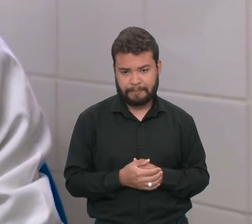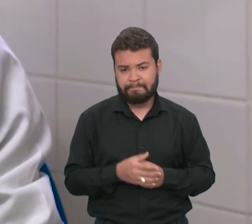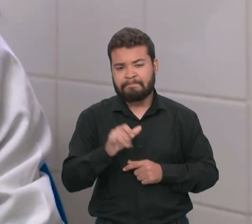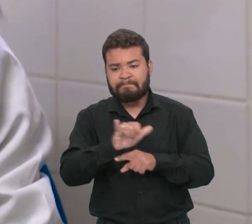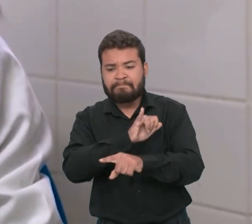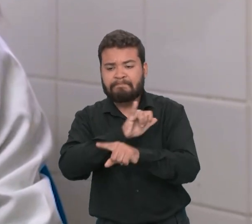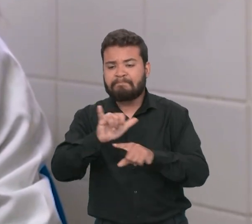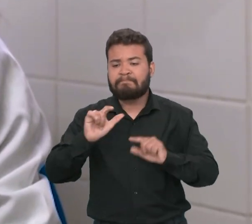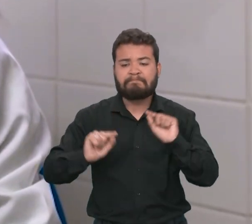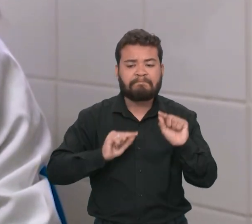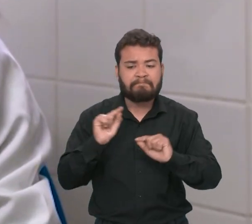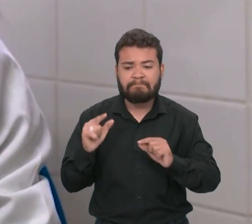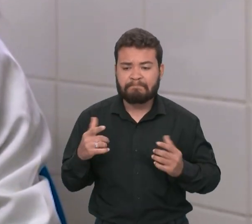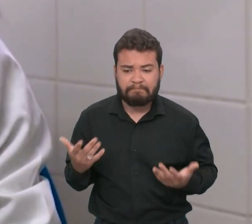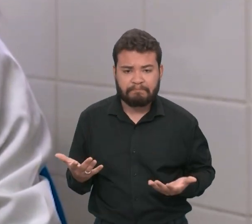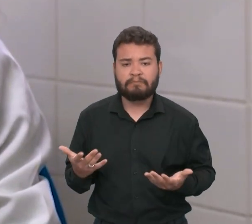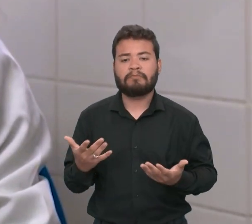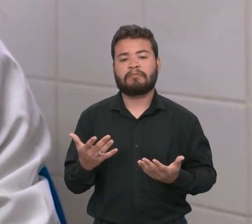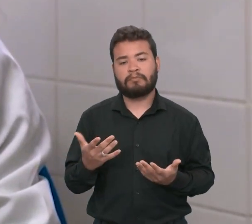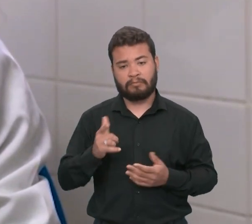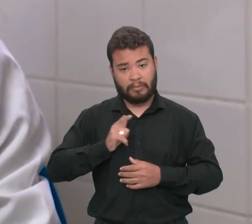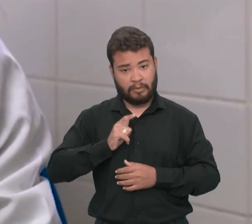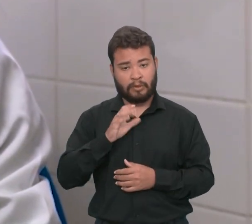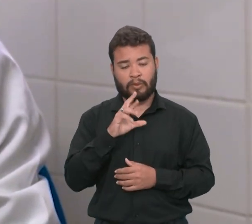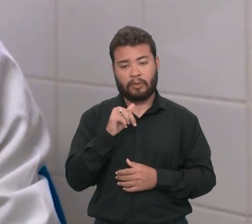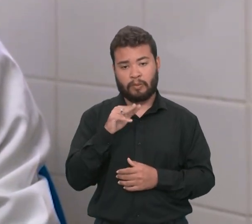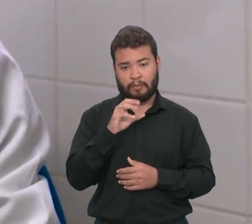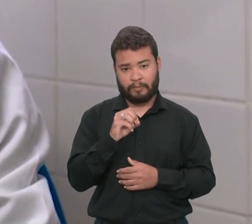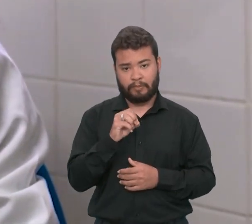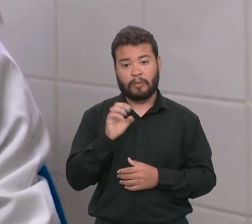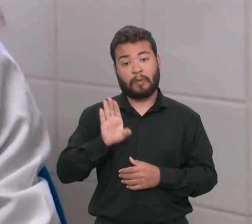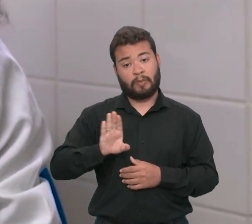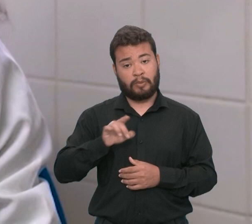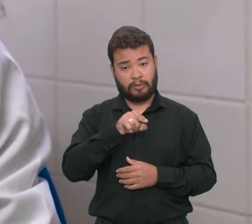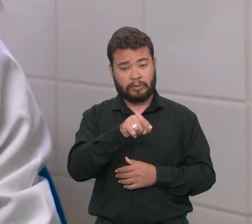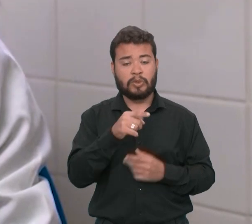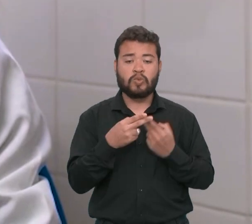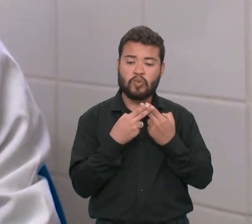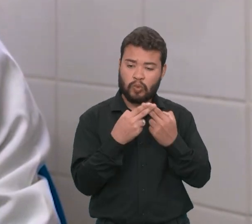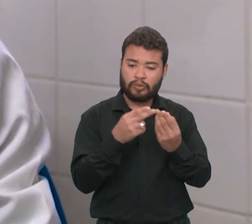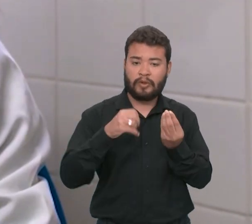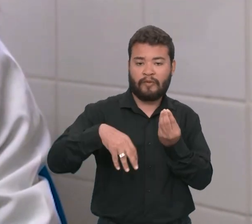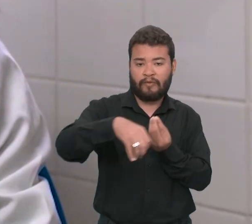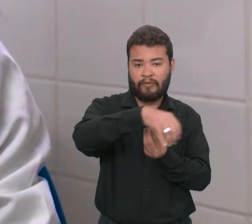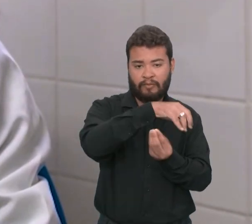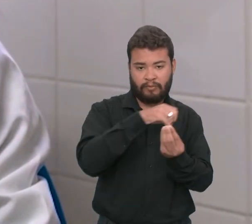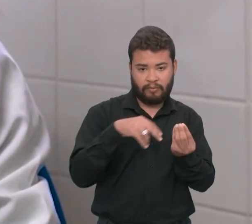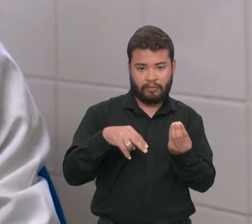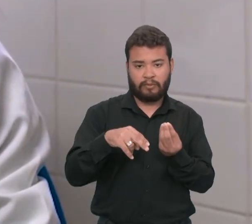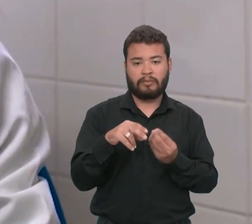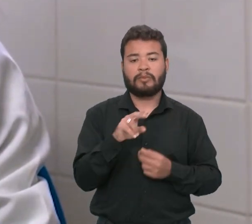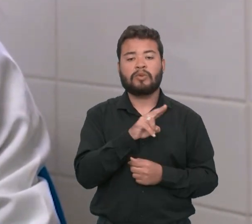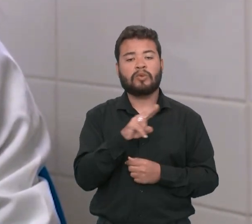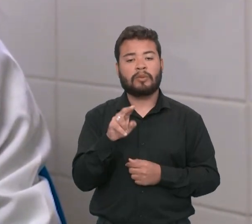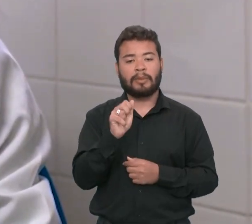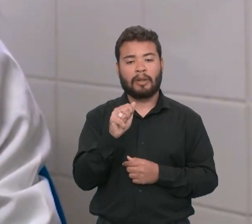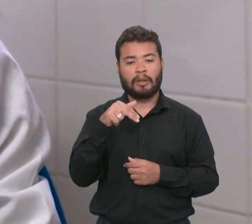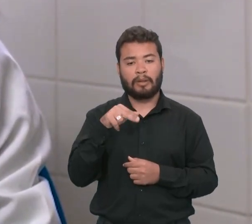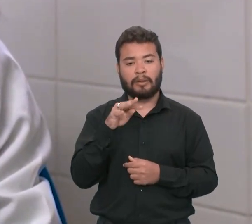alternativas, temos então o controle biológico, utilizando fungos chamados de fungos